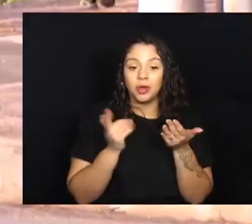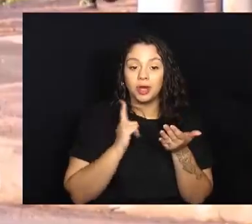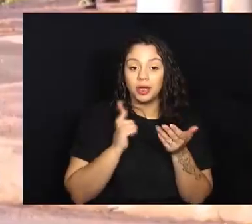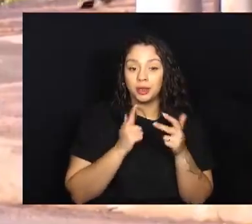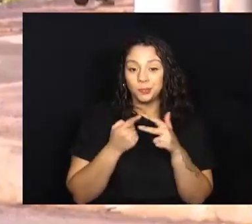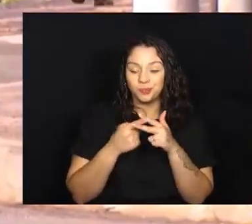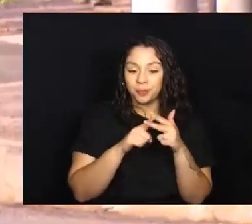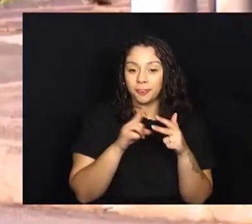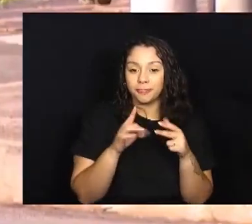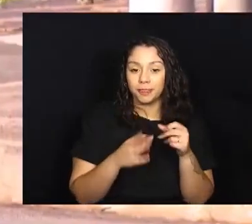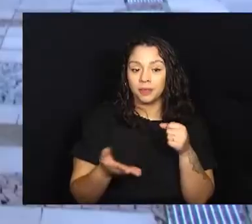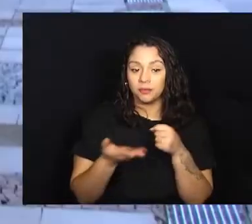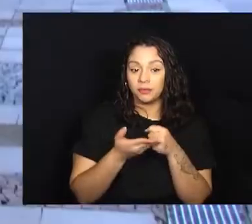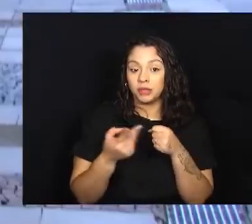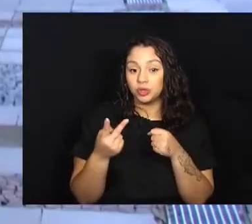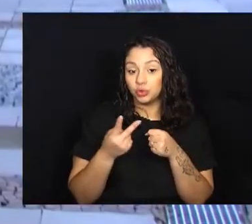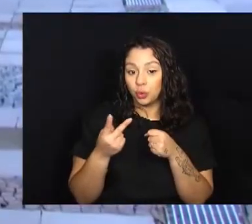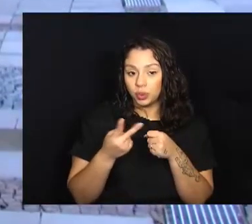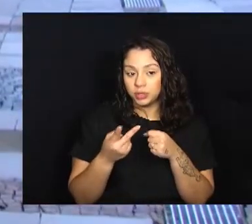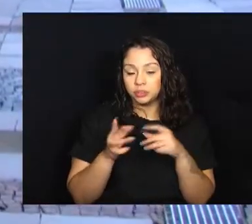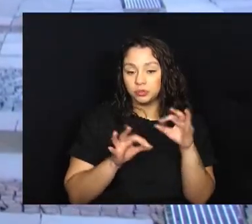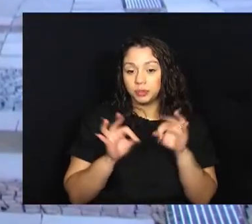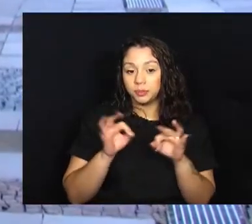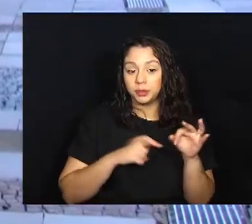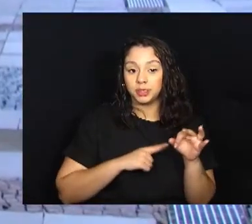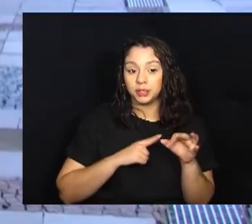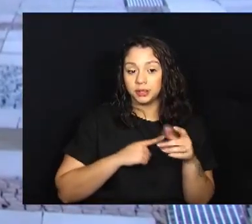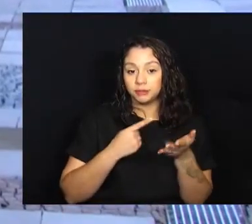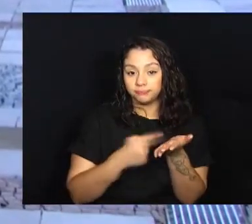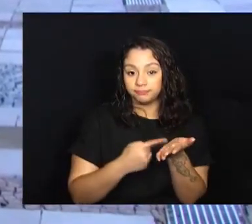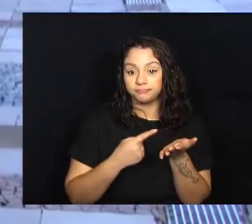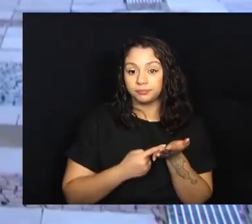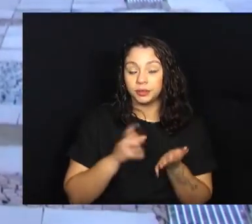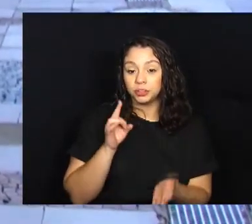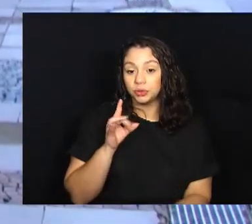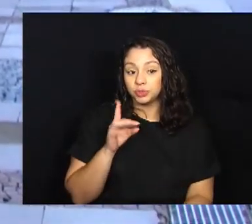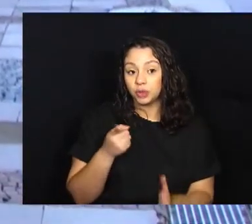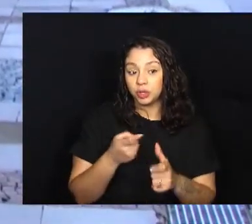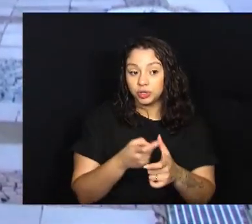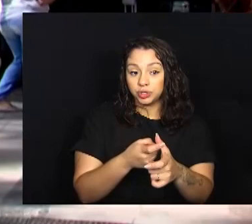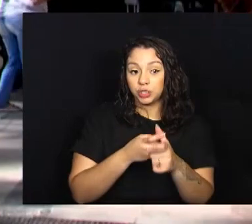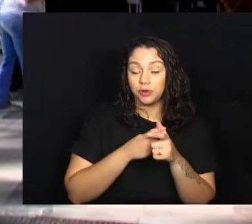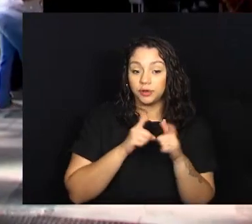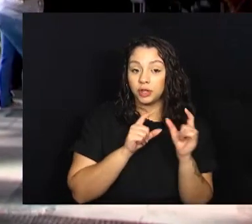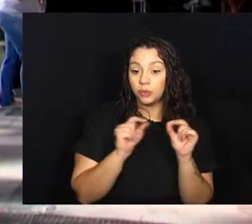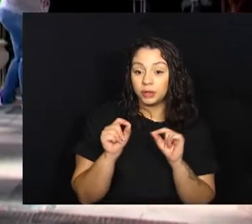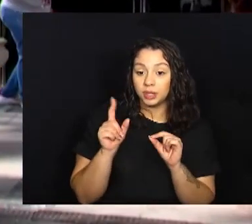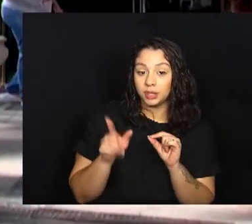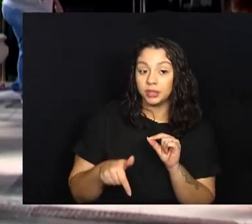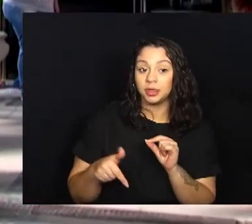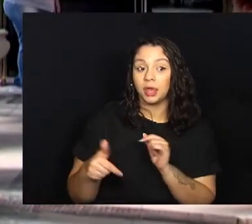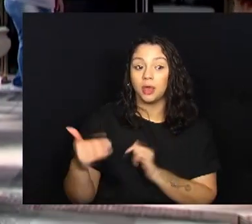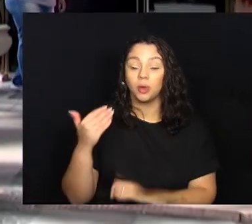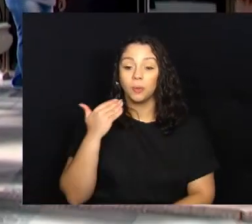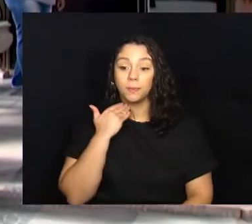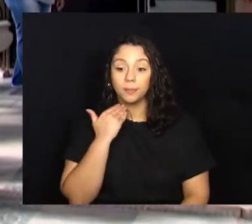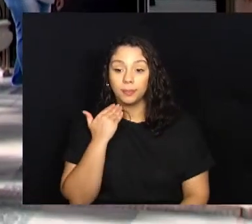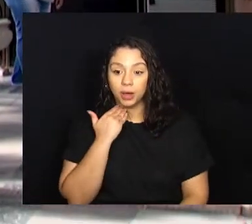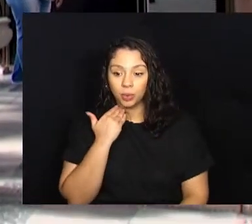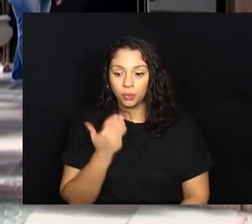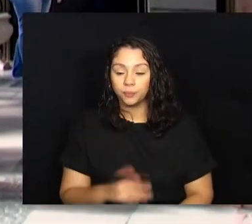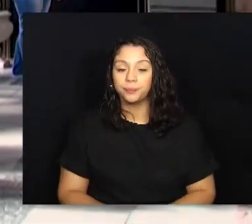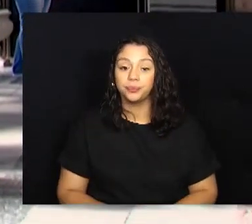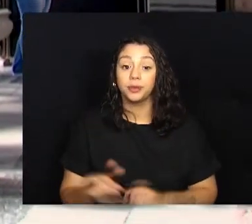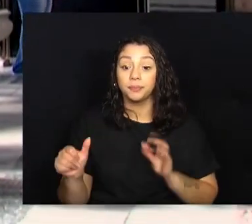faixa 2 do programa, em que serão renegociadas somente as dívidas contraídas junto a bancos. Essa